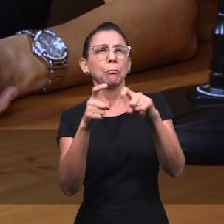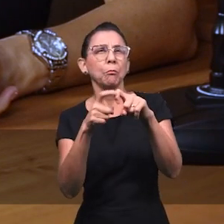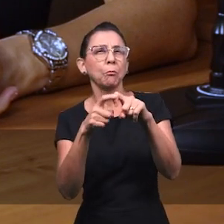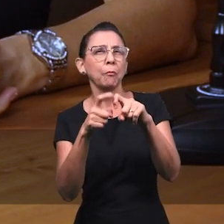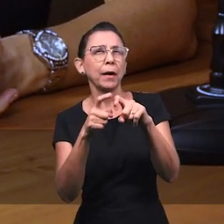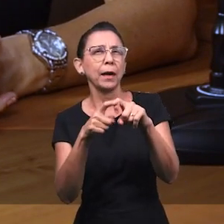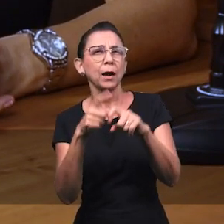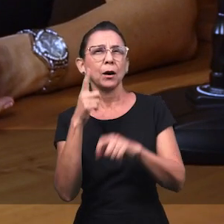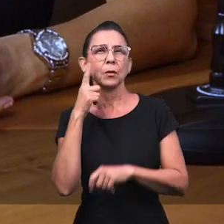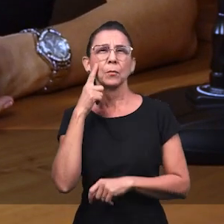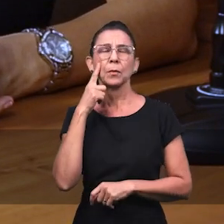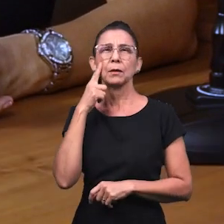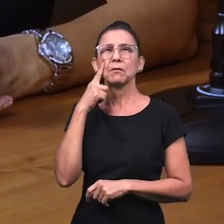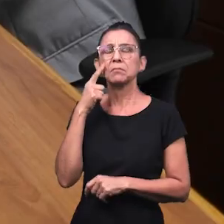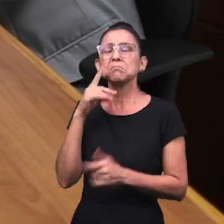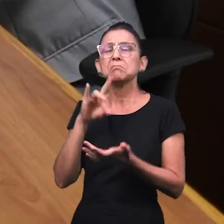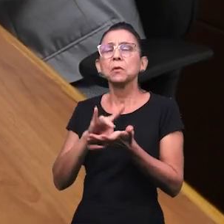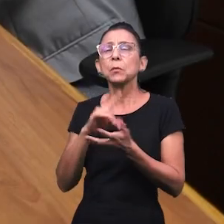realmente que eu sou.